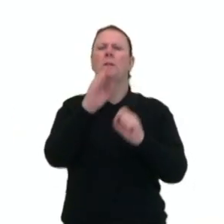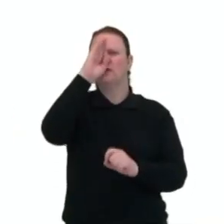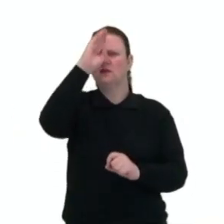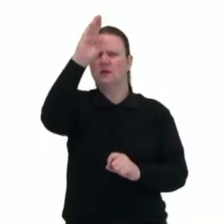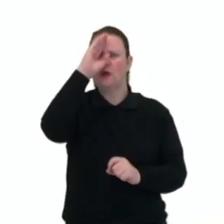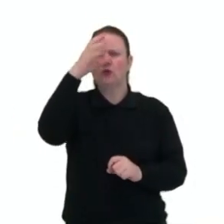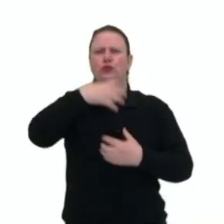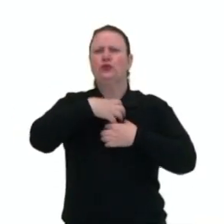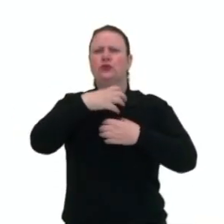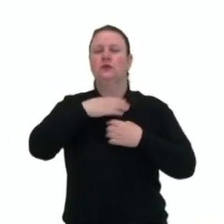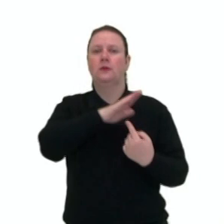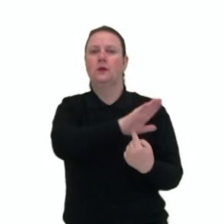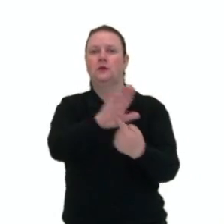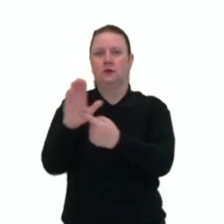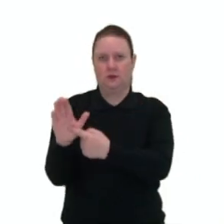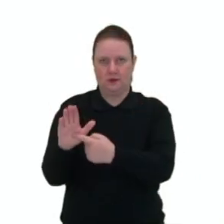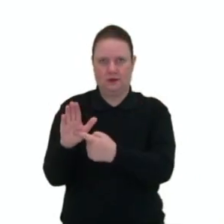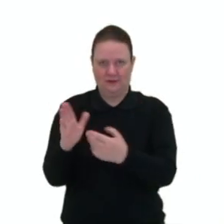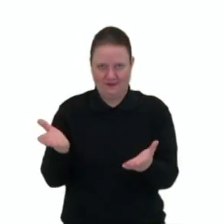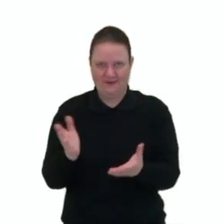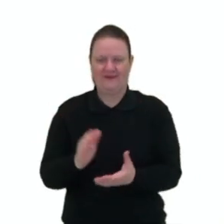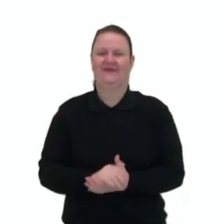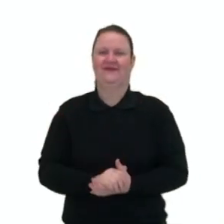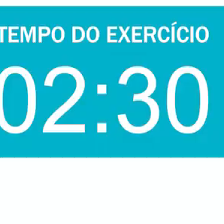se apresentar aos eleitores?